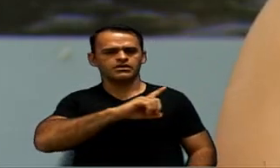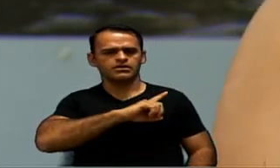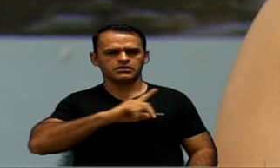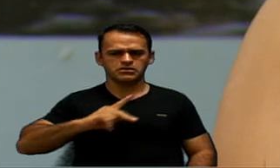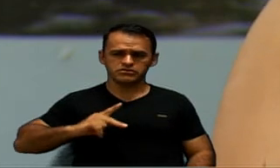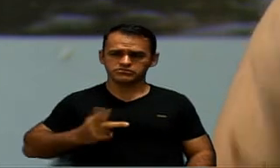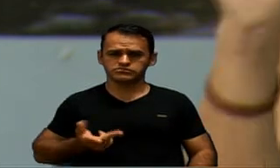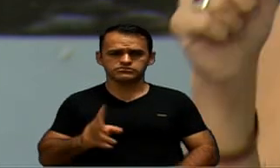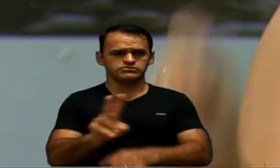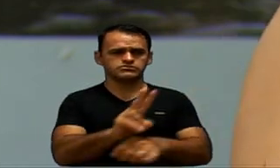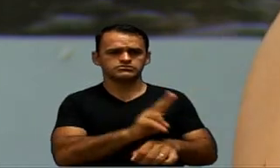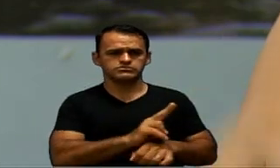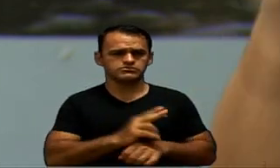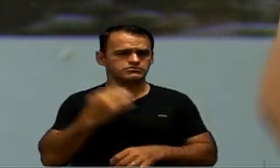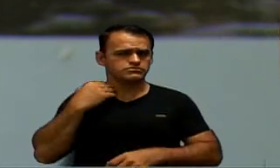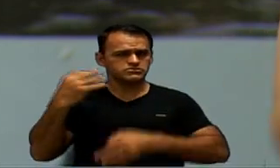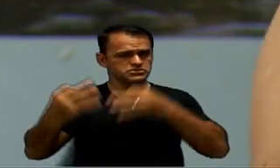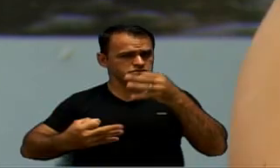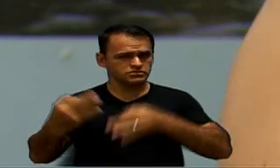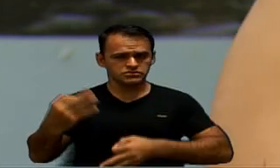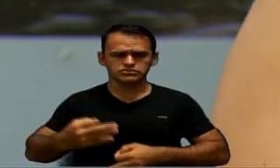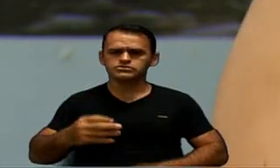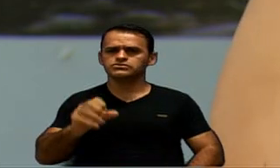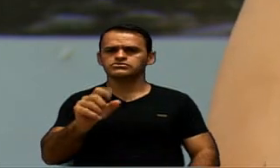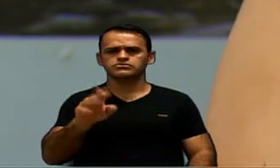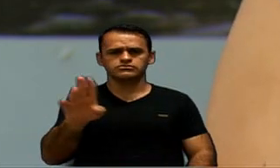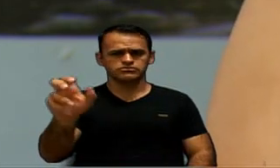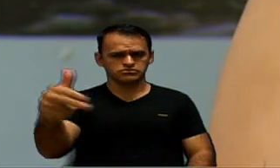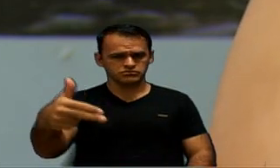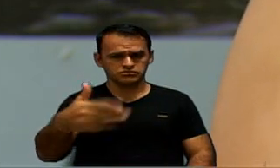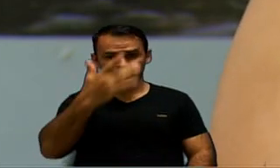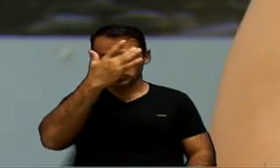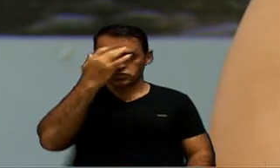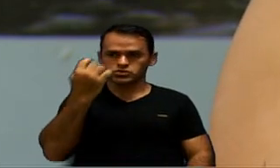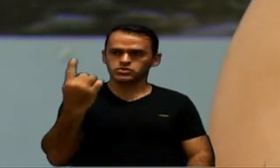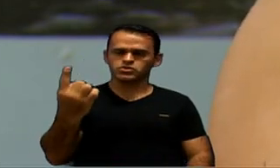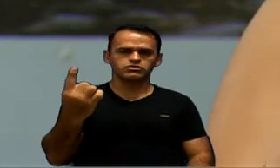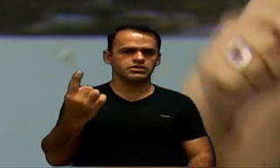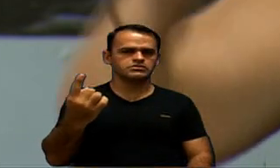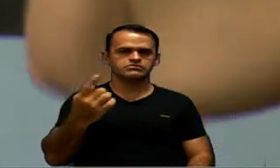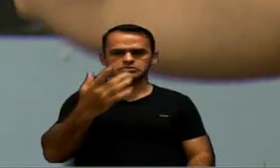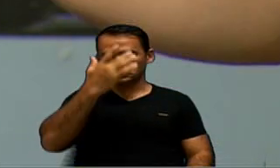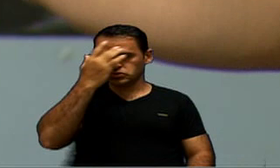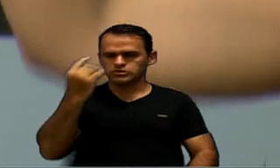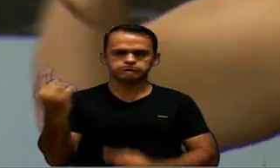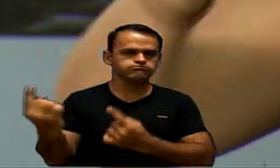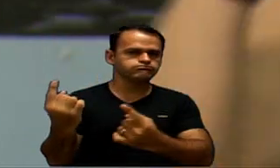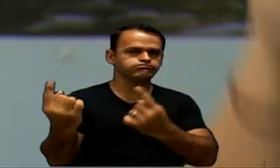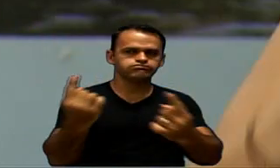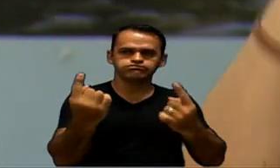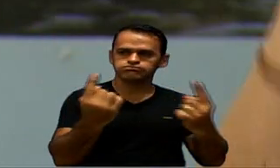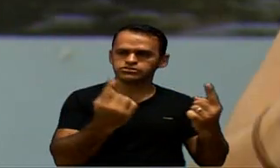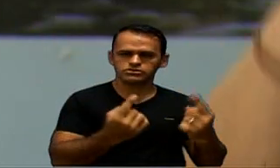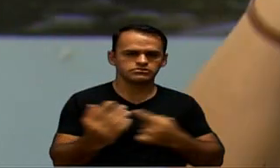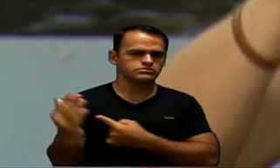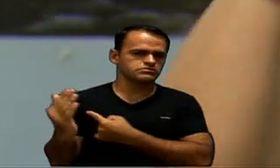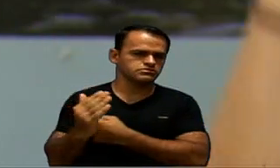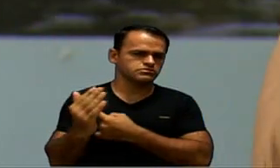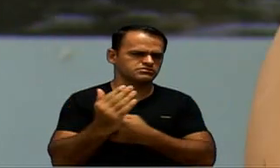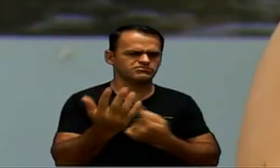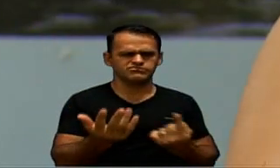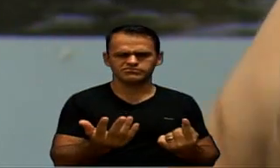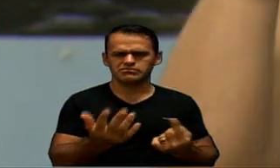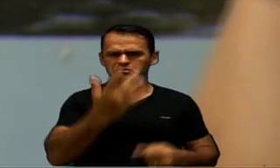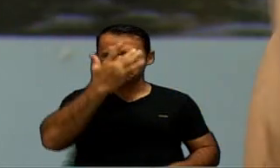no Juizado, nós temos uma pessoa legal no SEREM, nós temos uma pessoa legal no SIM, nós temos uma pessoa legal, nós precisamos parar de ter